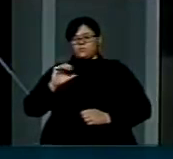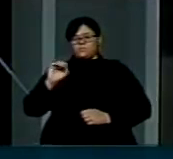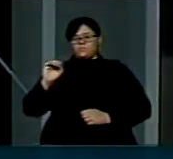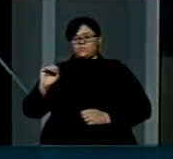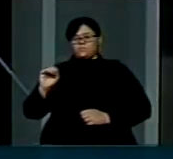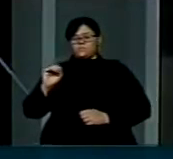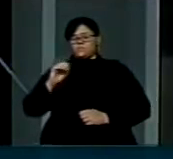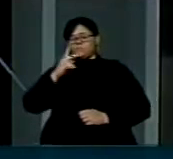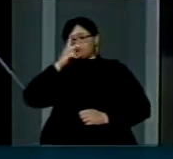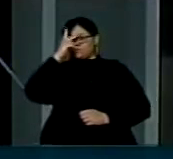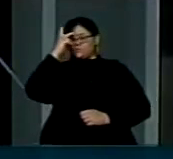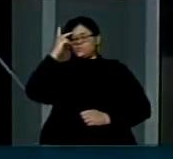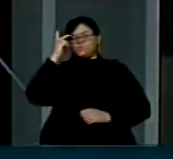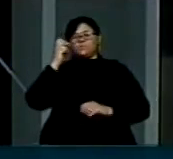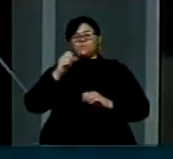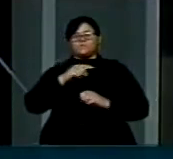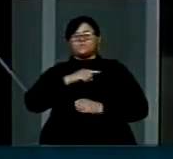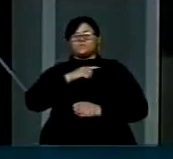49.900 homicídios.